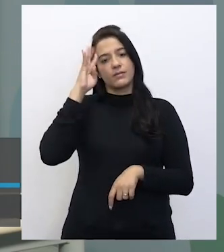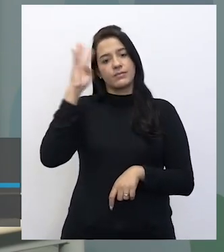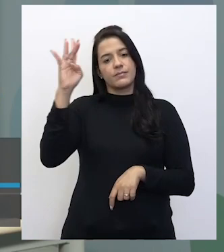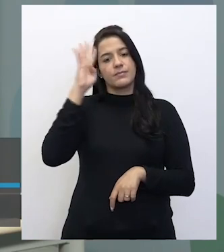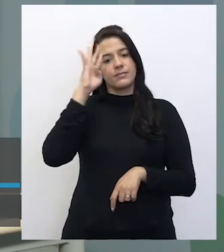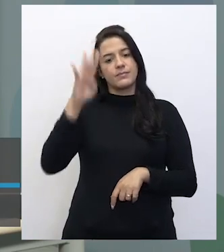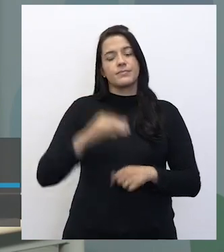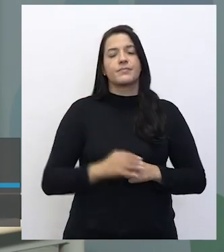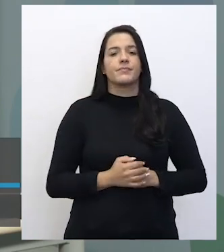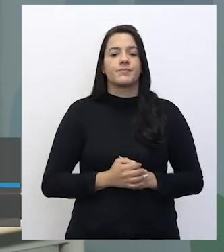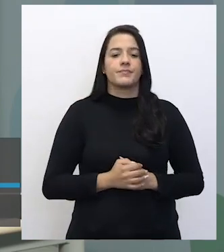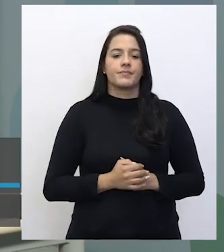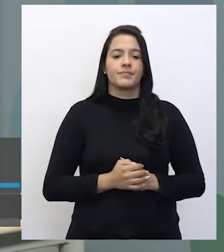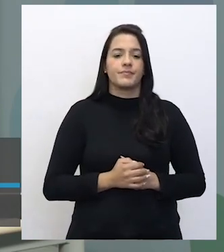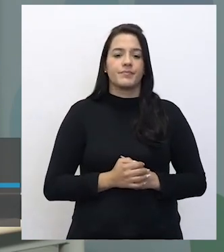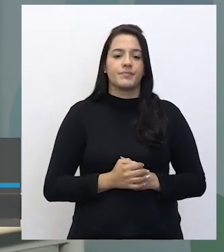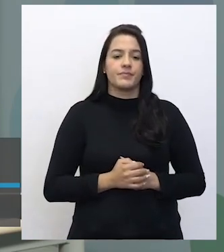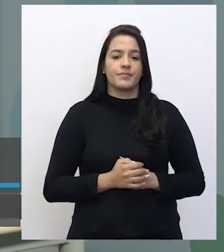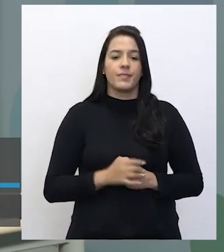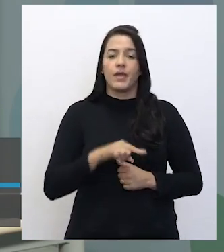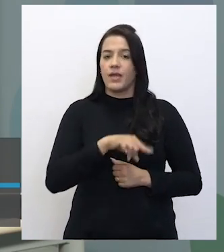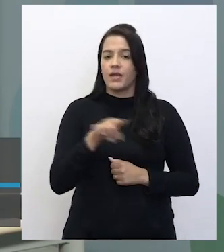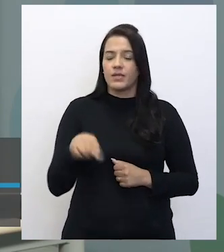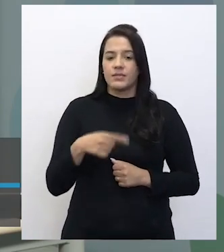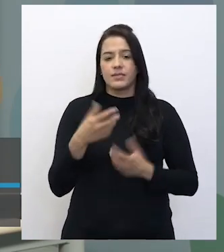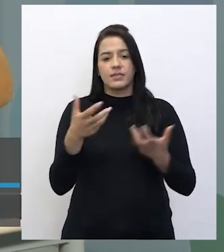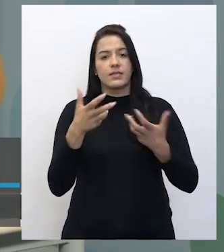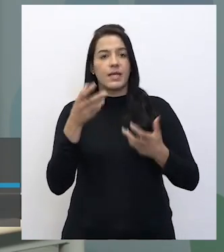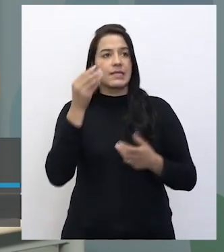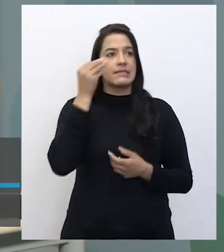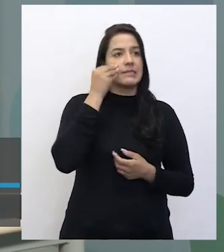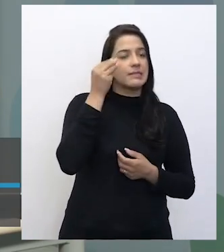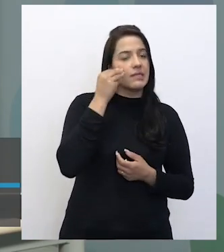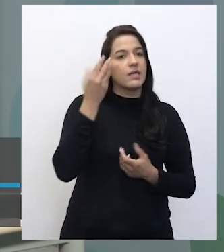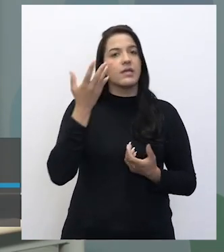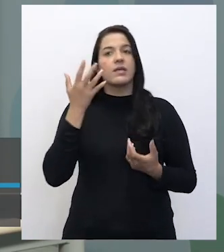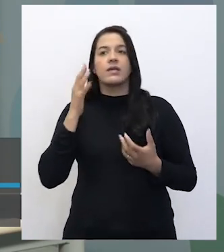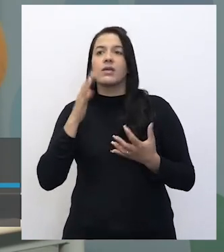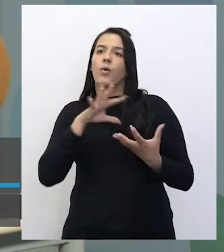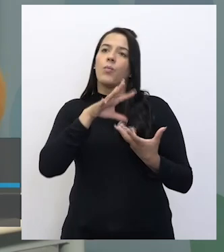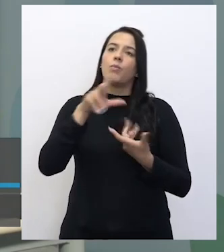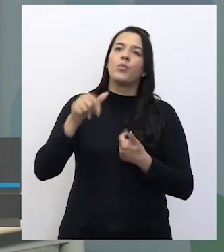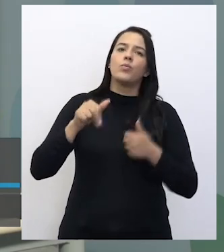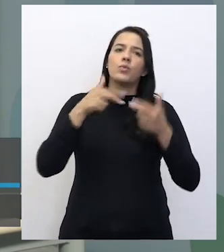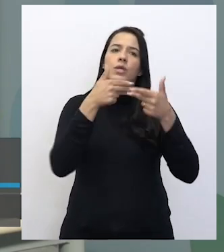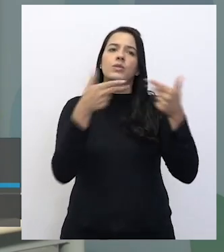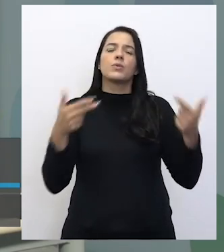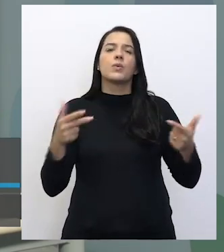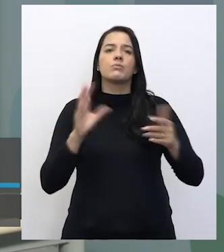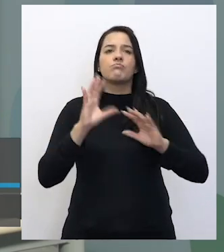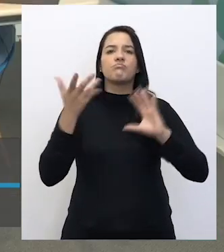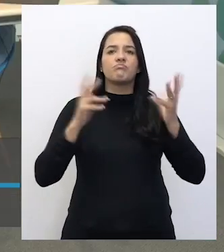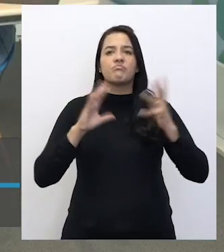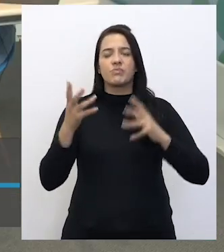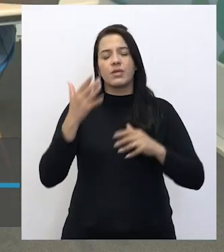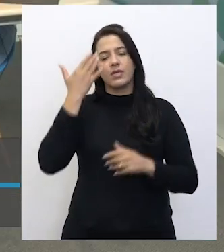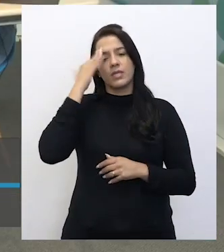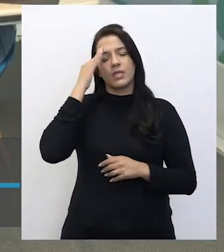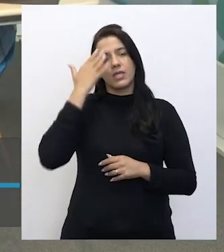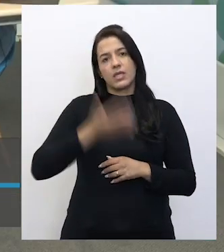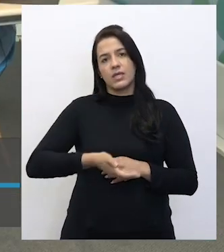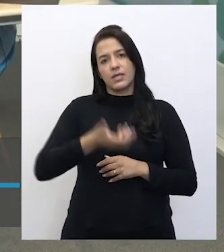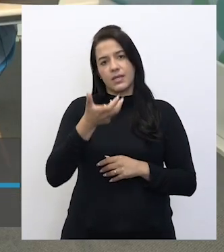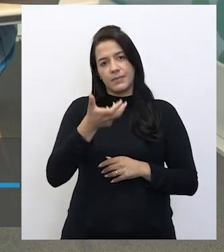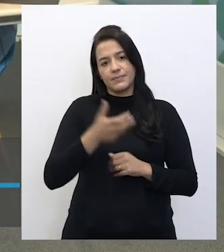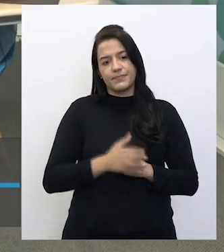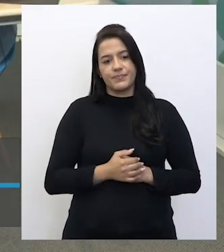os que filosofam, são os que buscam entender, compreender o mundo e as coisas do mundo. Então a gente pode dizer, né,